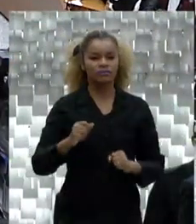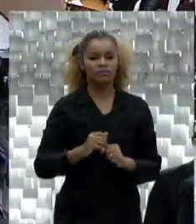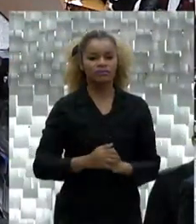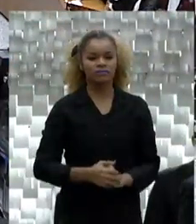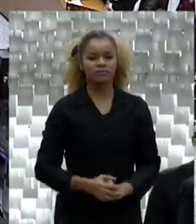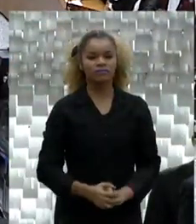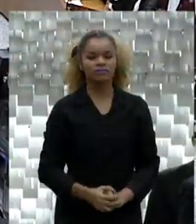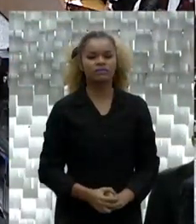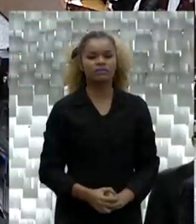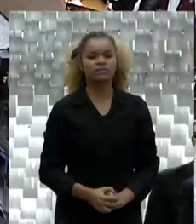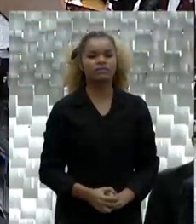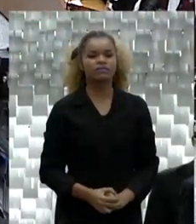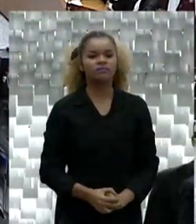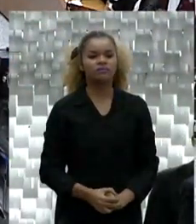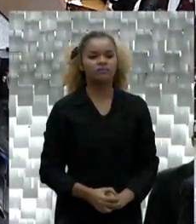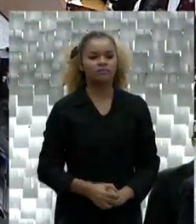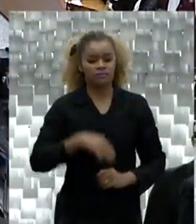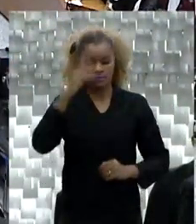salve.